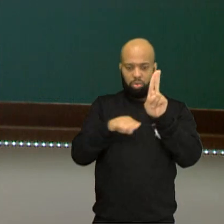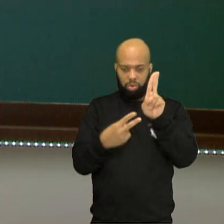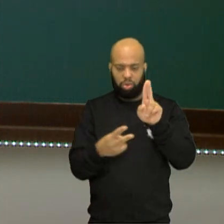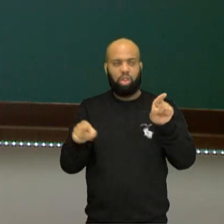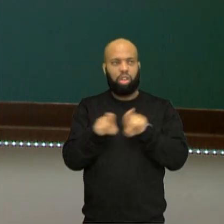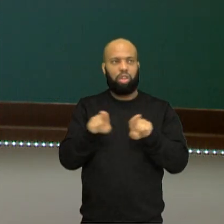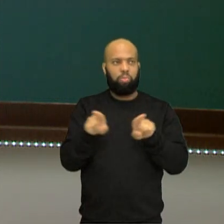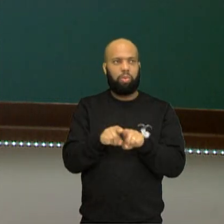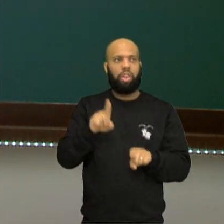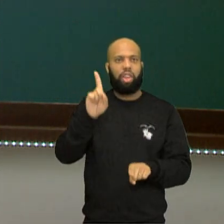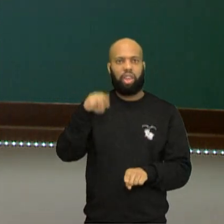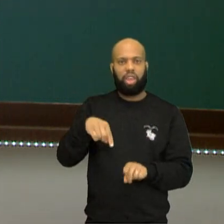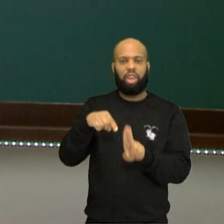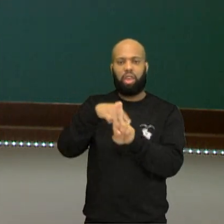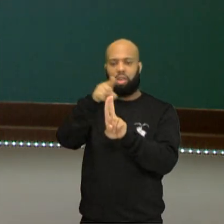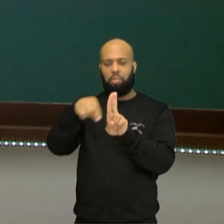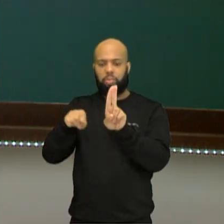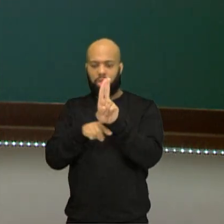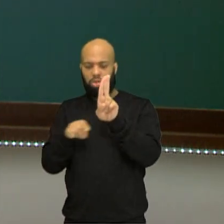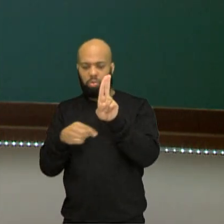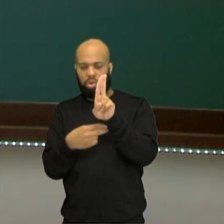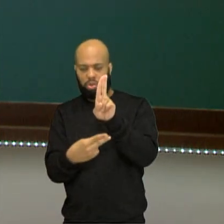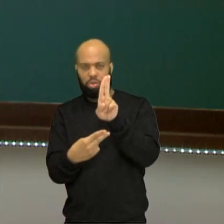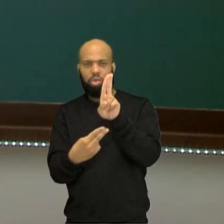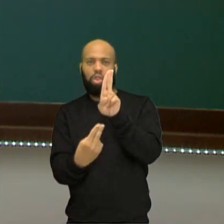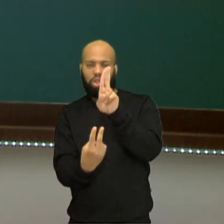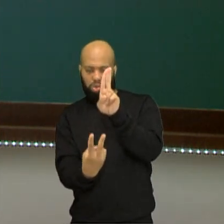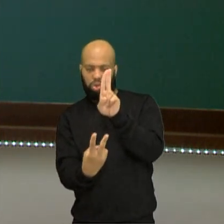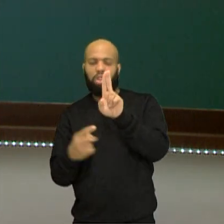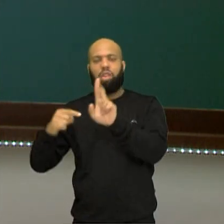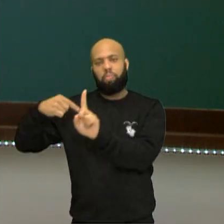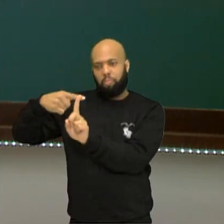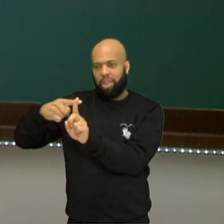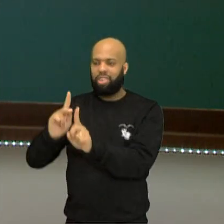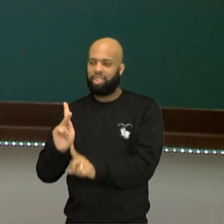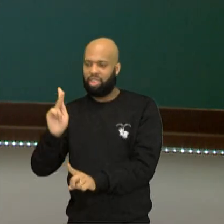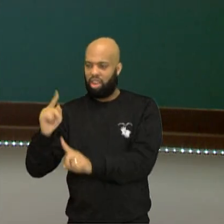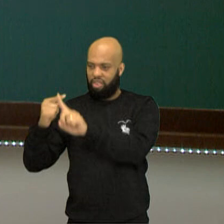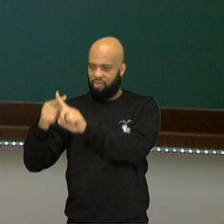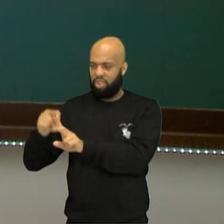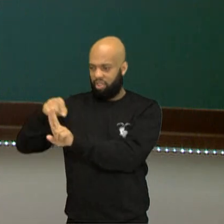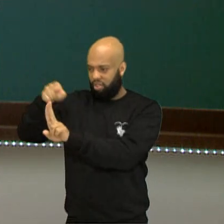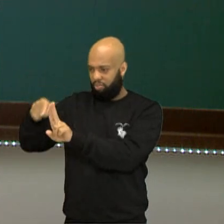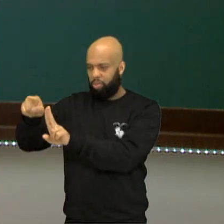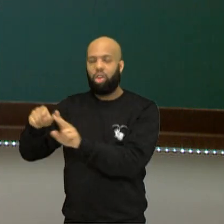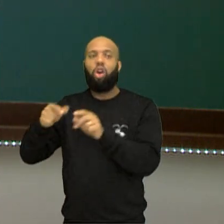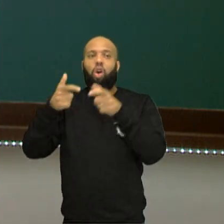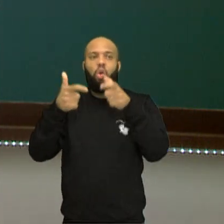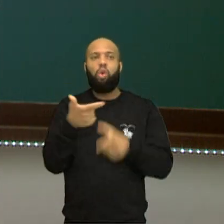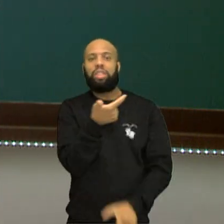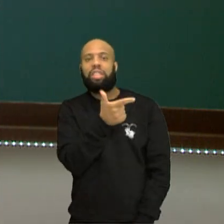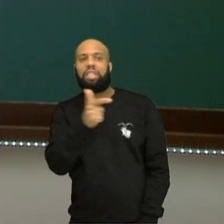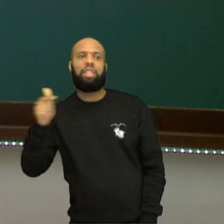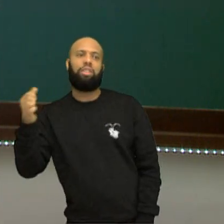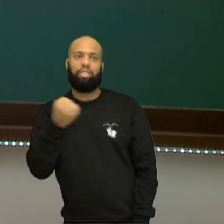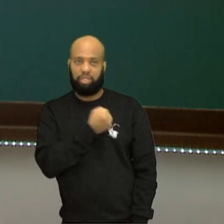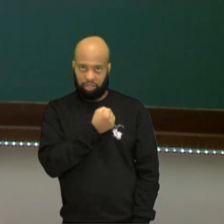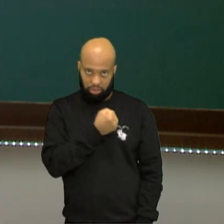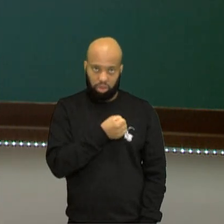e π sobre 2 mais k vezes o π, tá? Aonde não existem